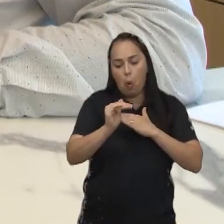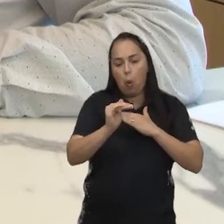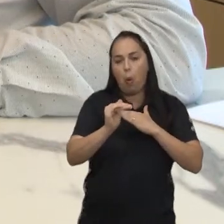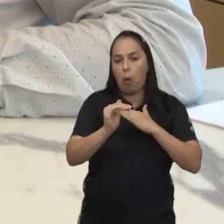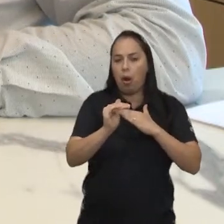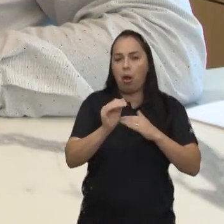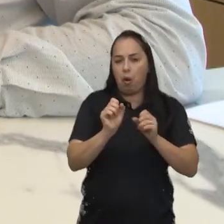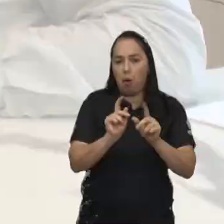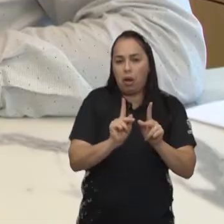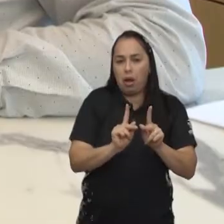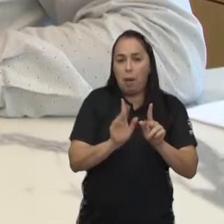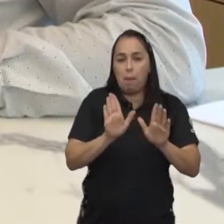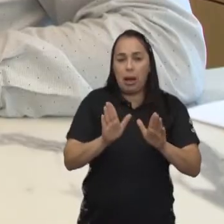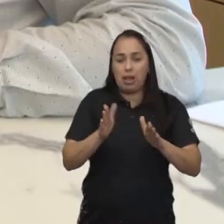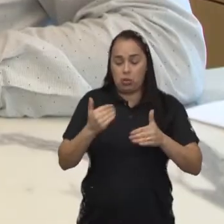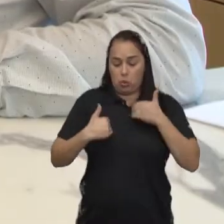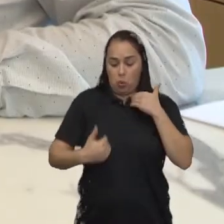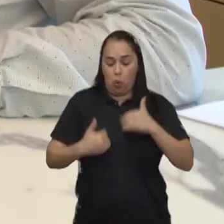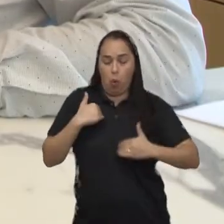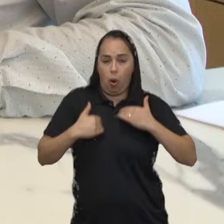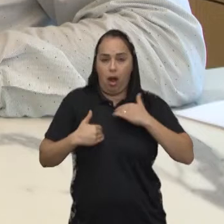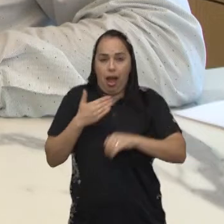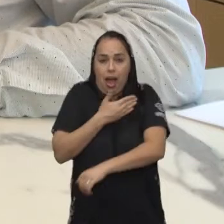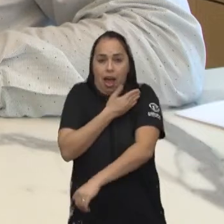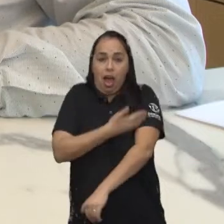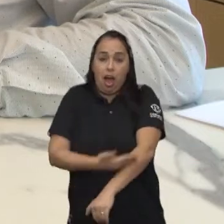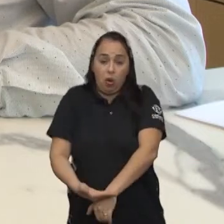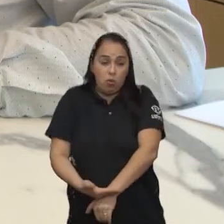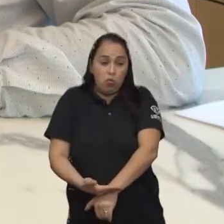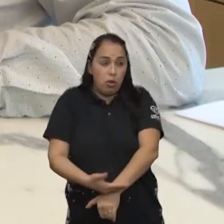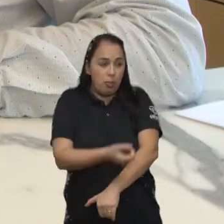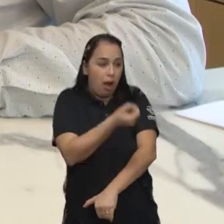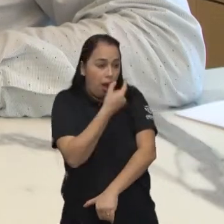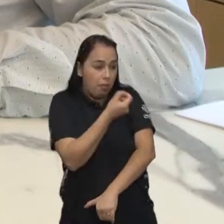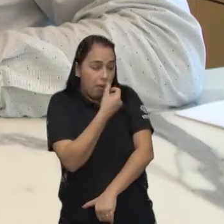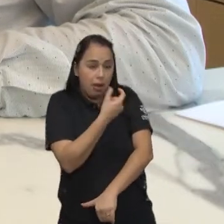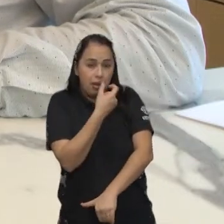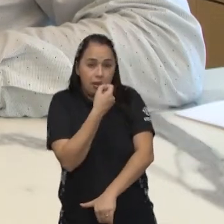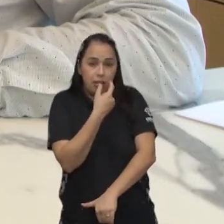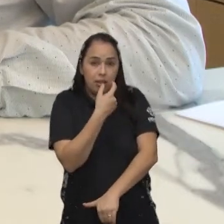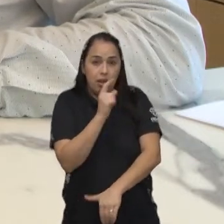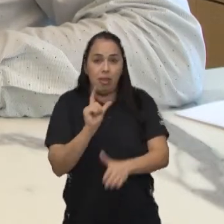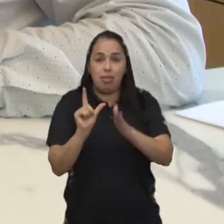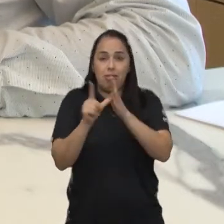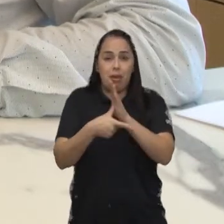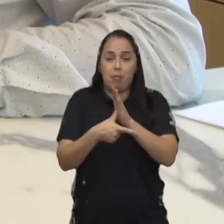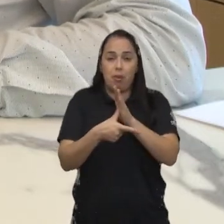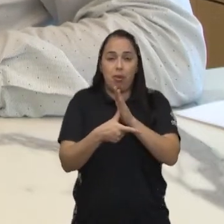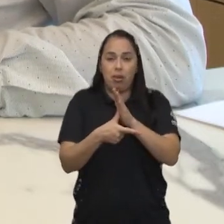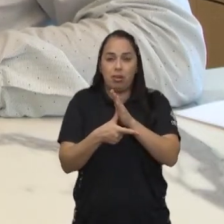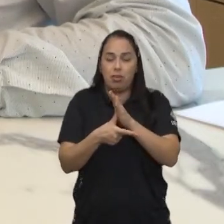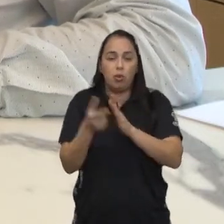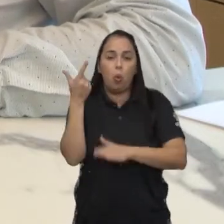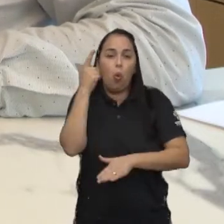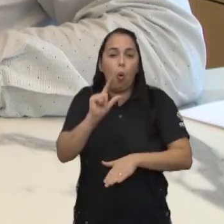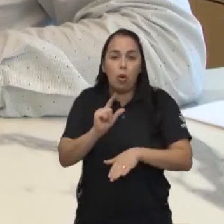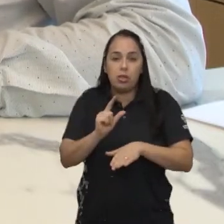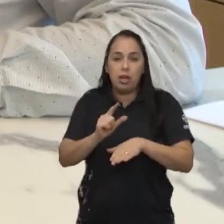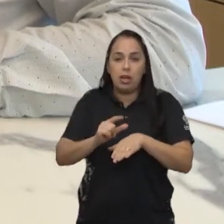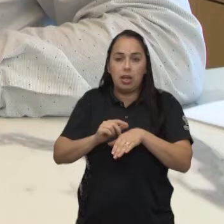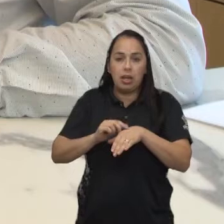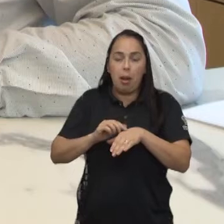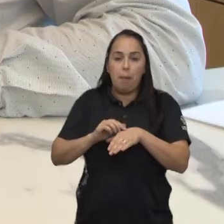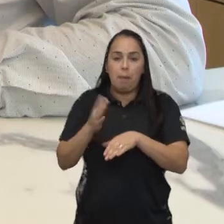estabilizar o controlar essa doença às vezes ao organismo meio que acostuma mesmo e desenvolvem uma tolerância aquele remédio e você para deter a